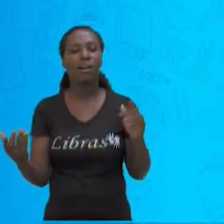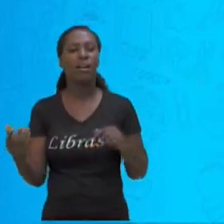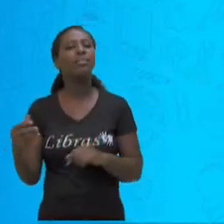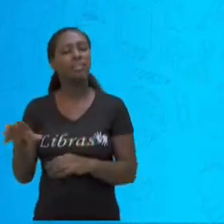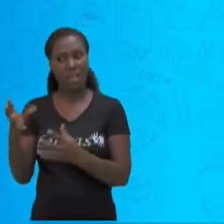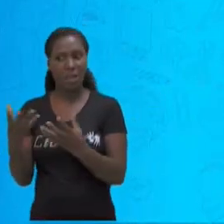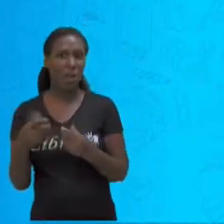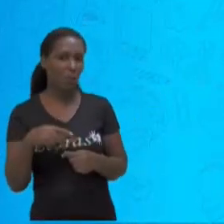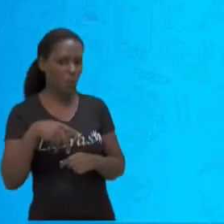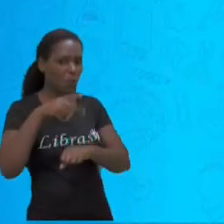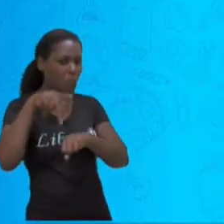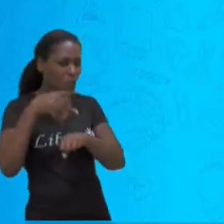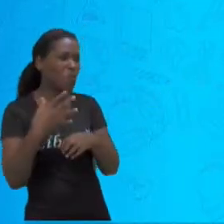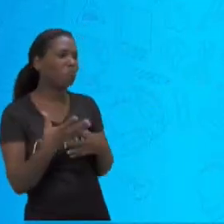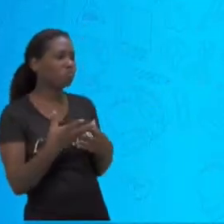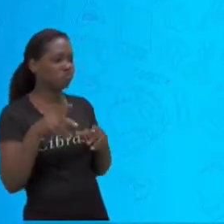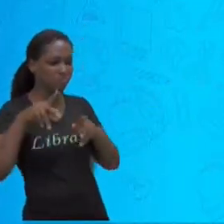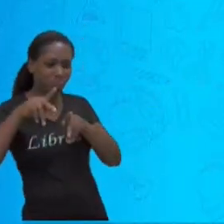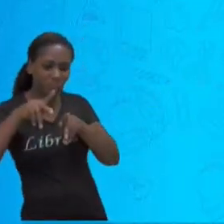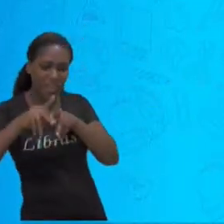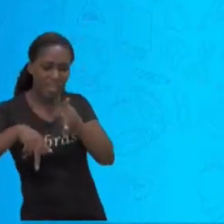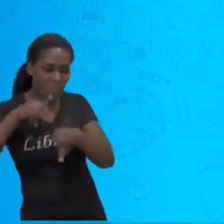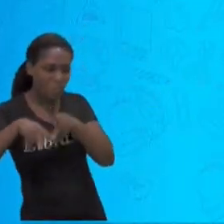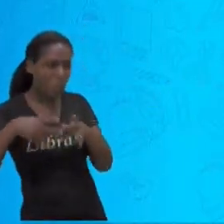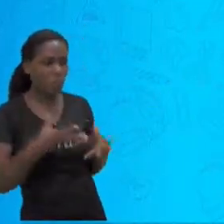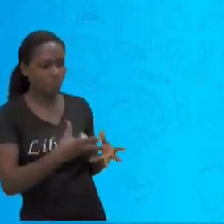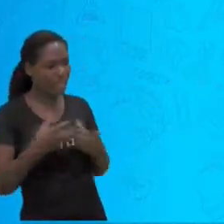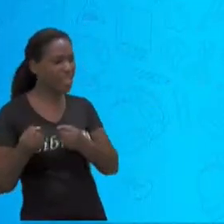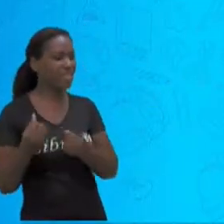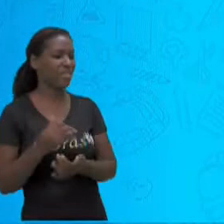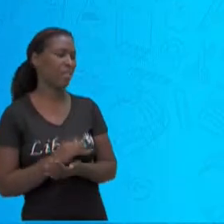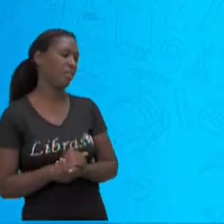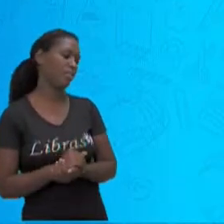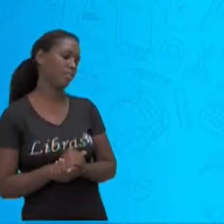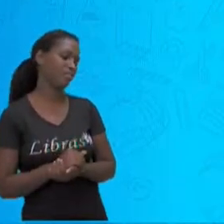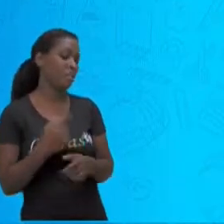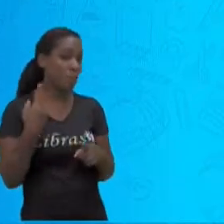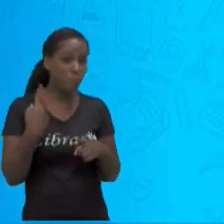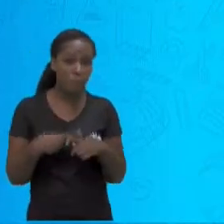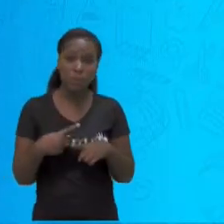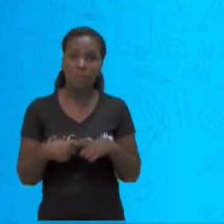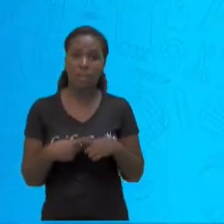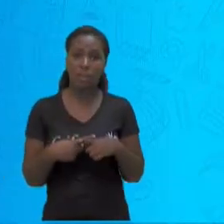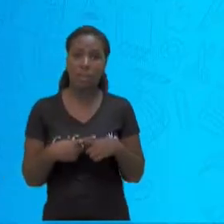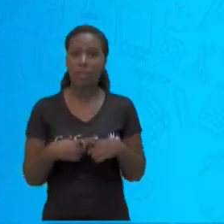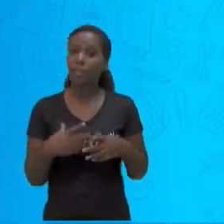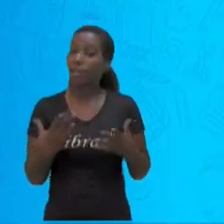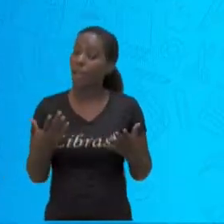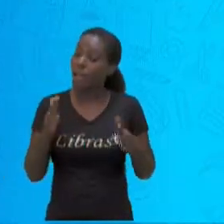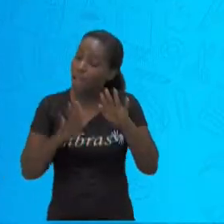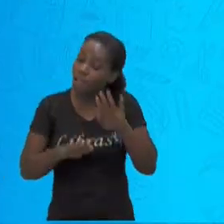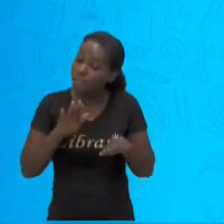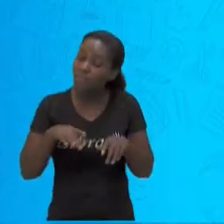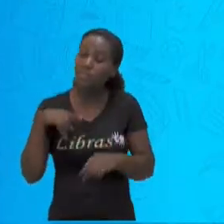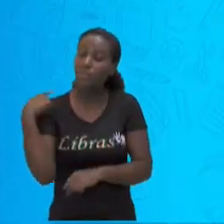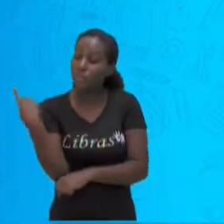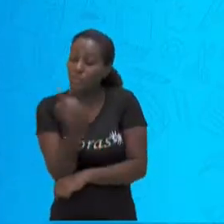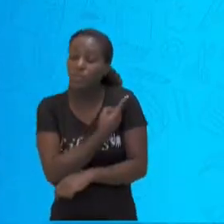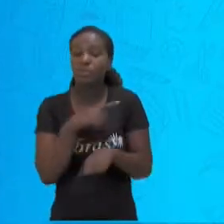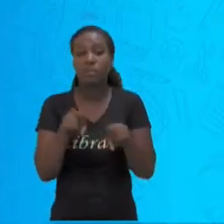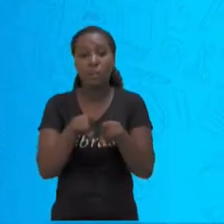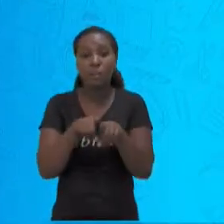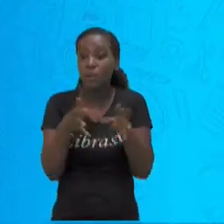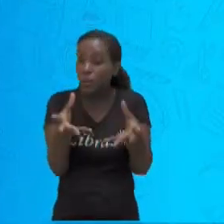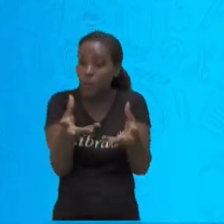casa, a cultura. Às vezes eu olho para a nossa cidade.